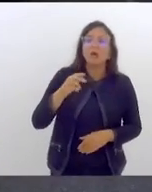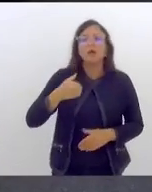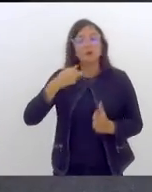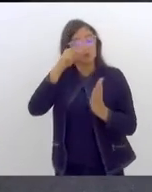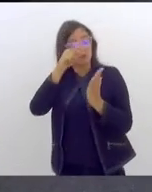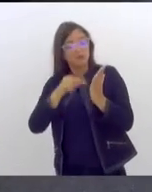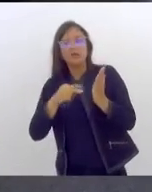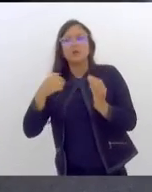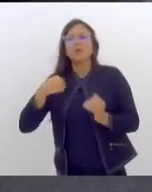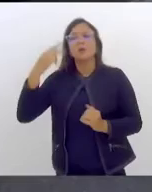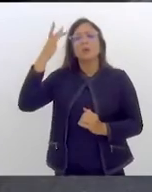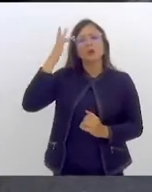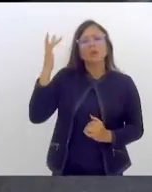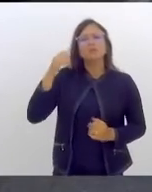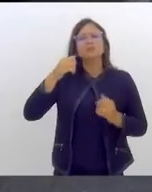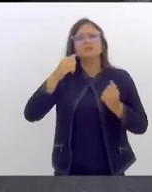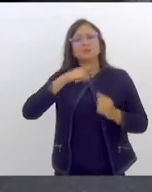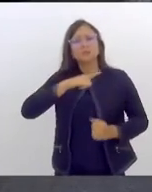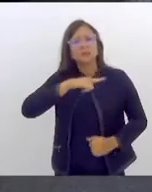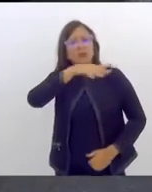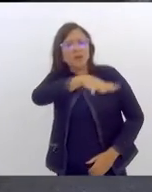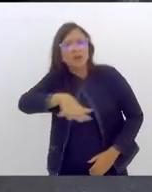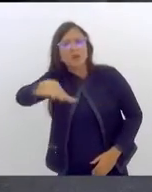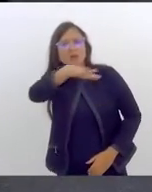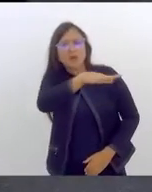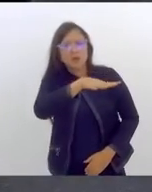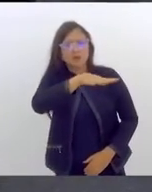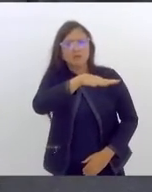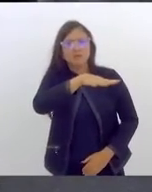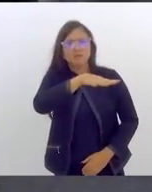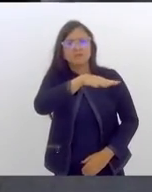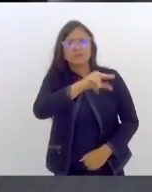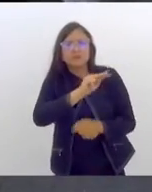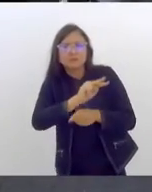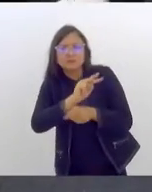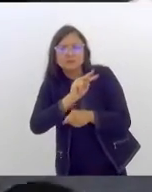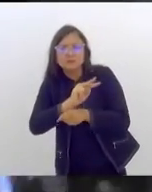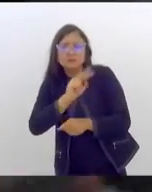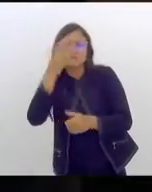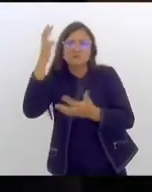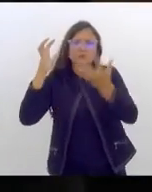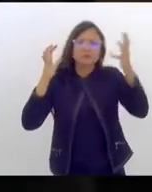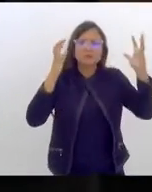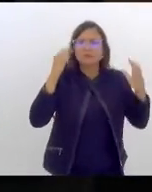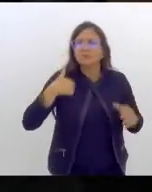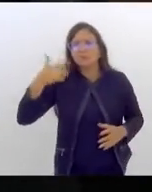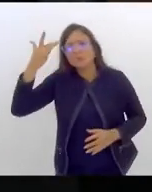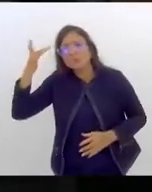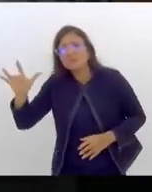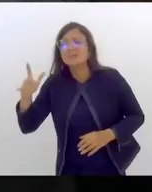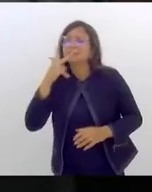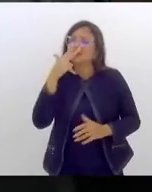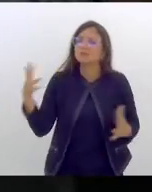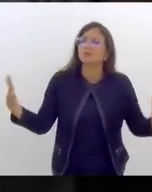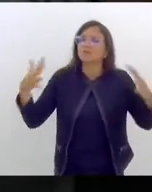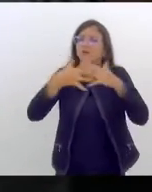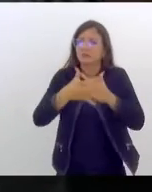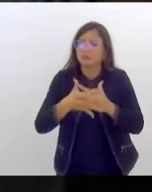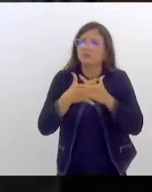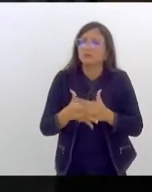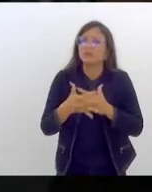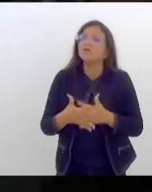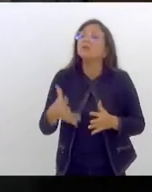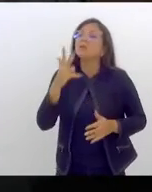uma área de preservação ambiental uma harpa Sacopã eu não sei Deputado Luiz Paulo se criam conflito porque